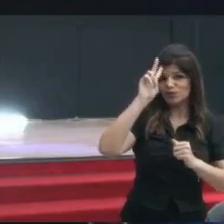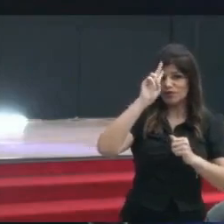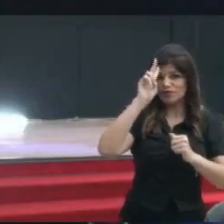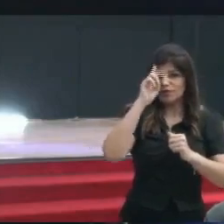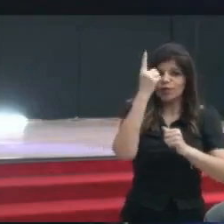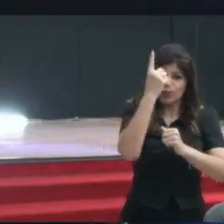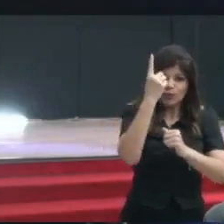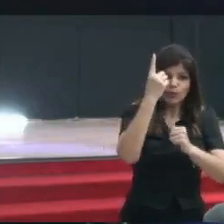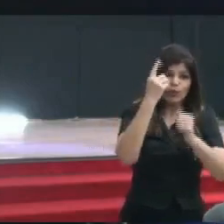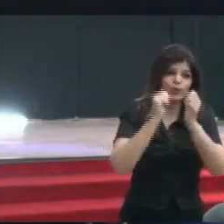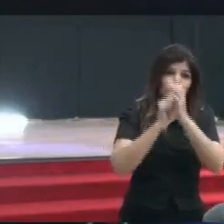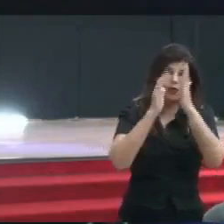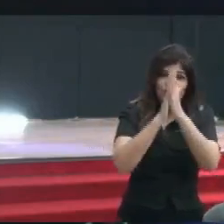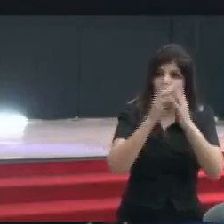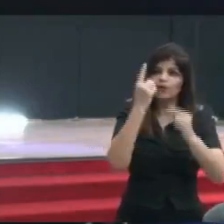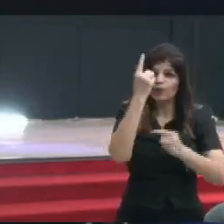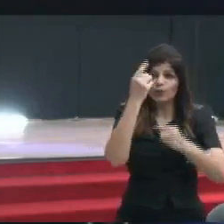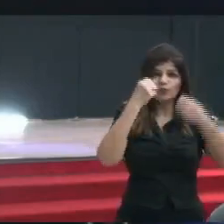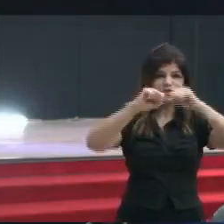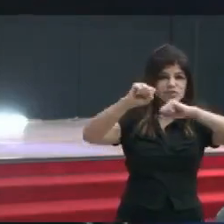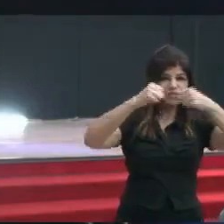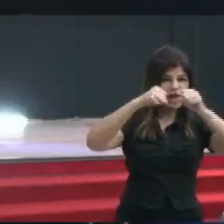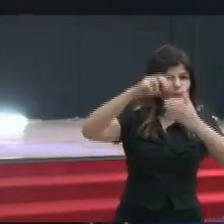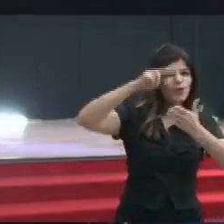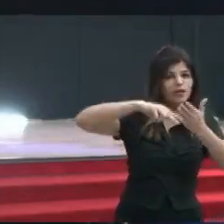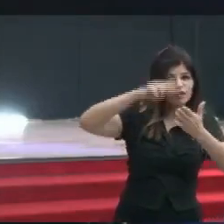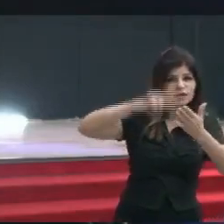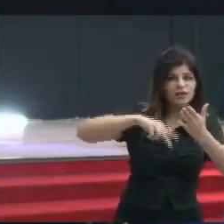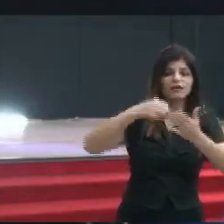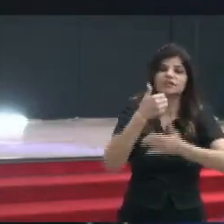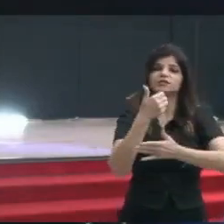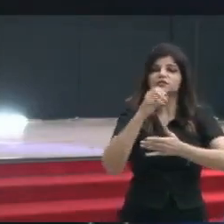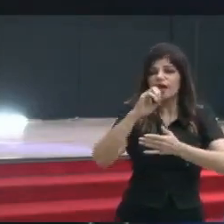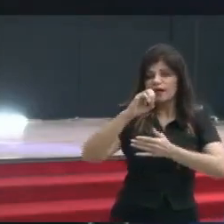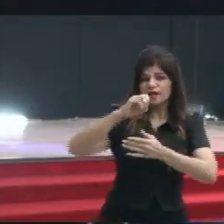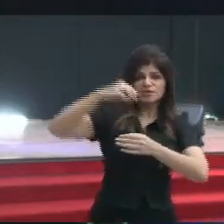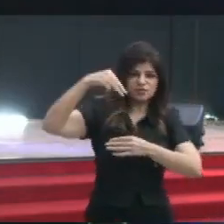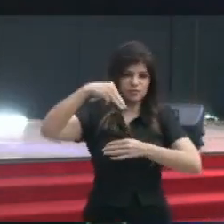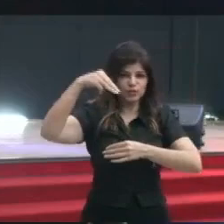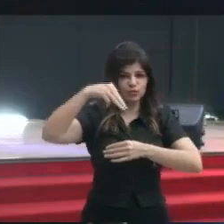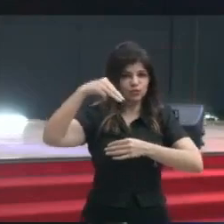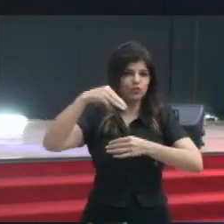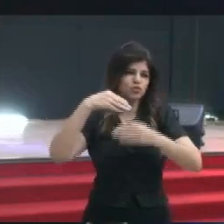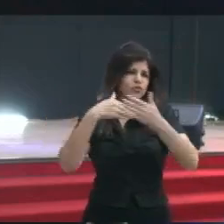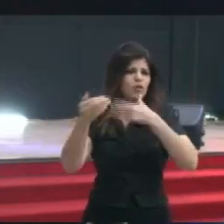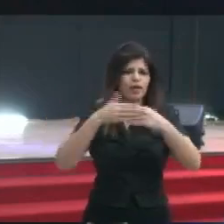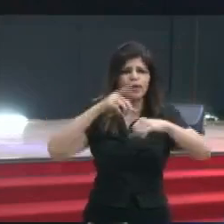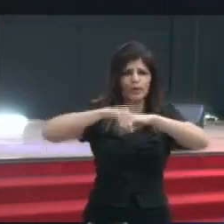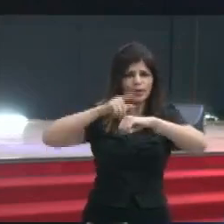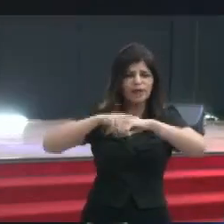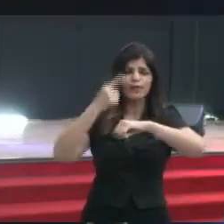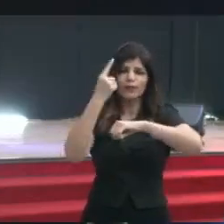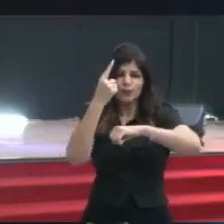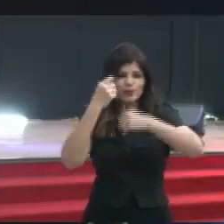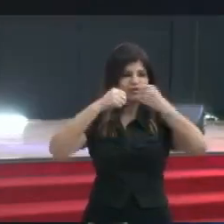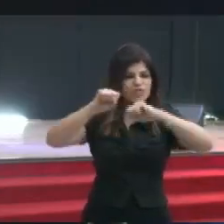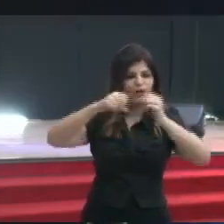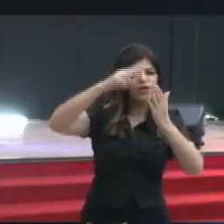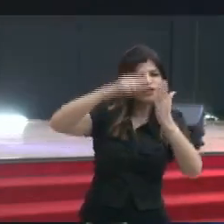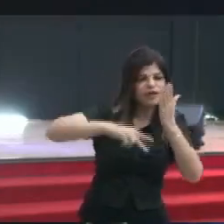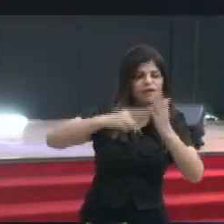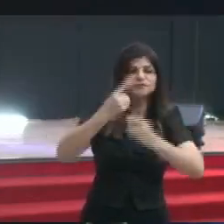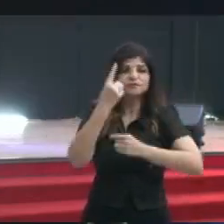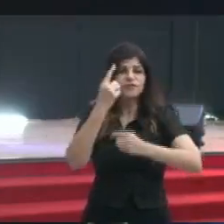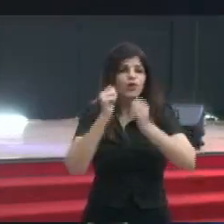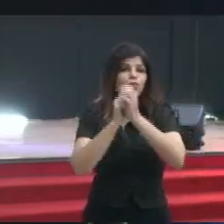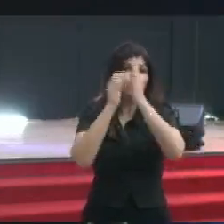uma oração, 10 minutos. Toda segunda-feira, não importa o horário, um louvor, um salmo e uma oração de